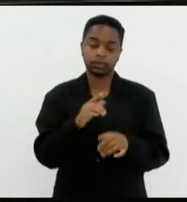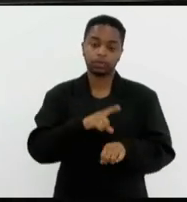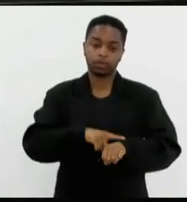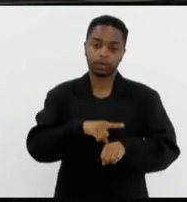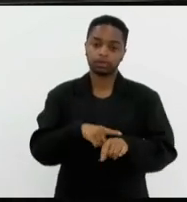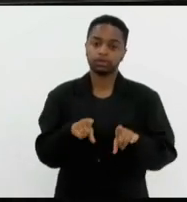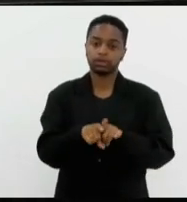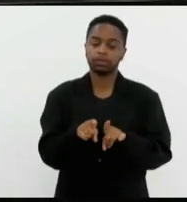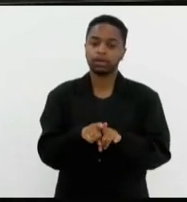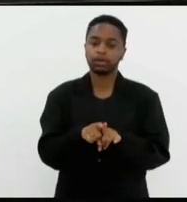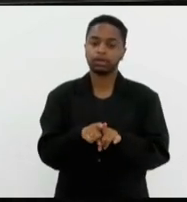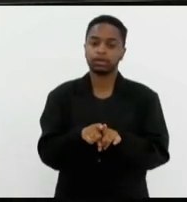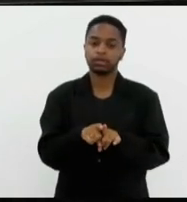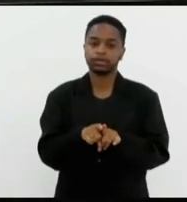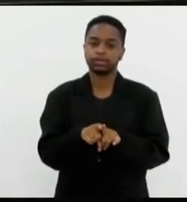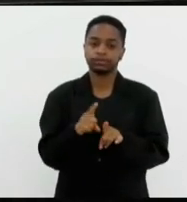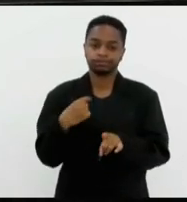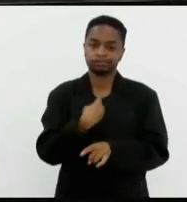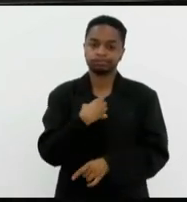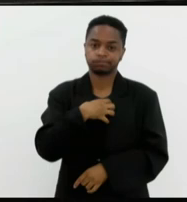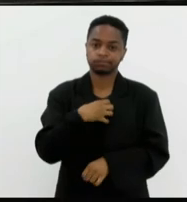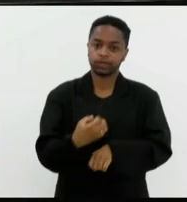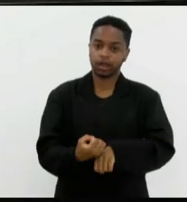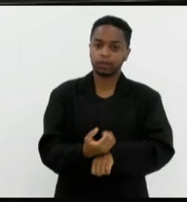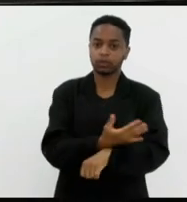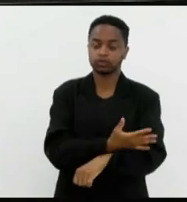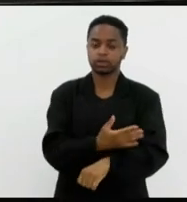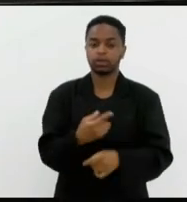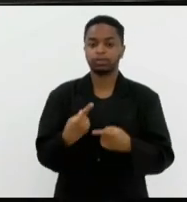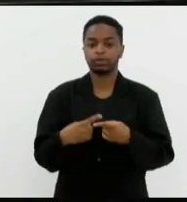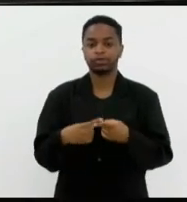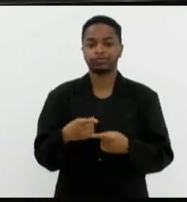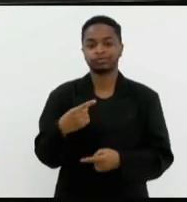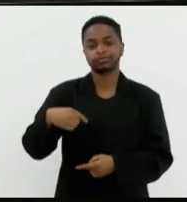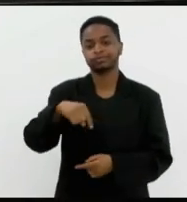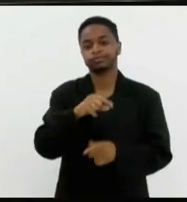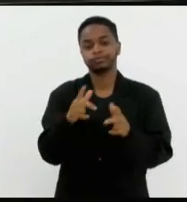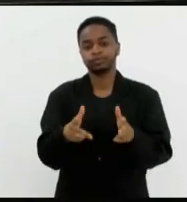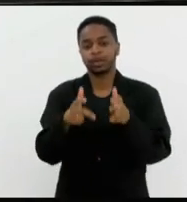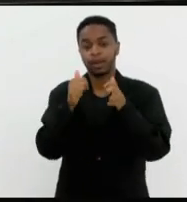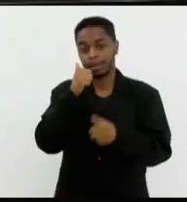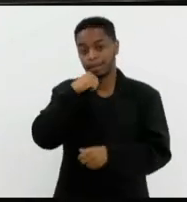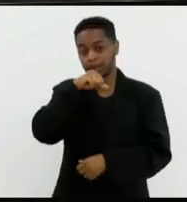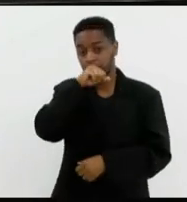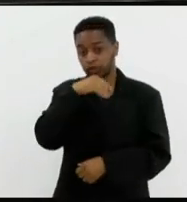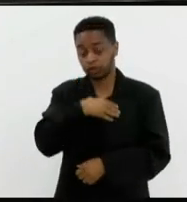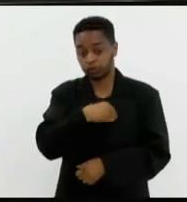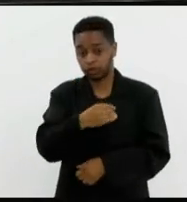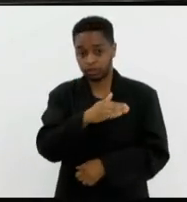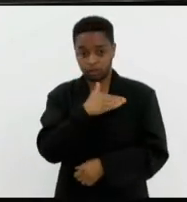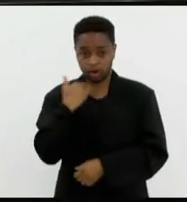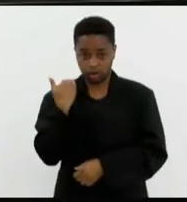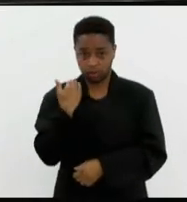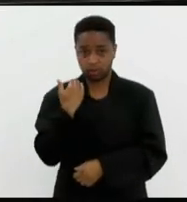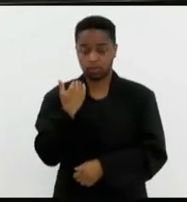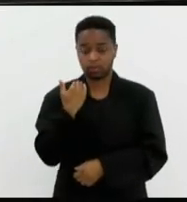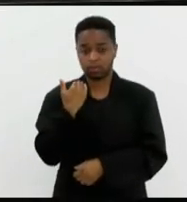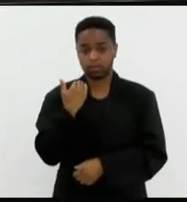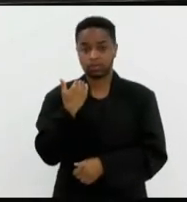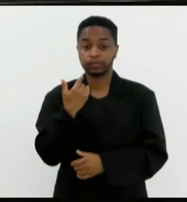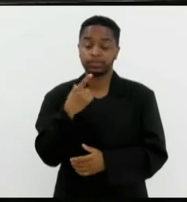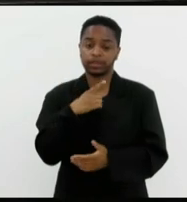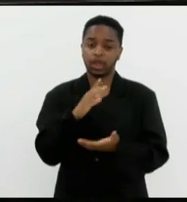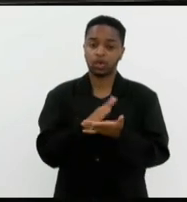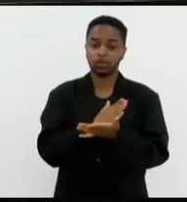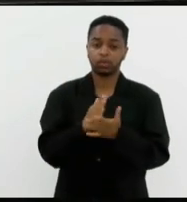que deixou muito emocionado, porque você vê mães que perderam seus filhos, tinha mães da